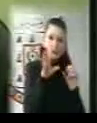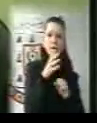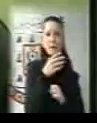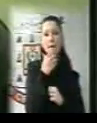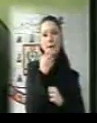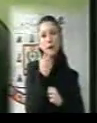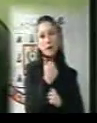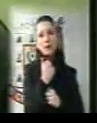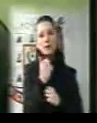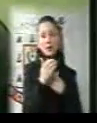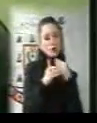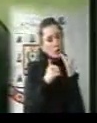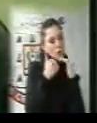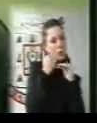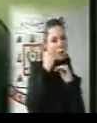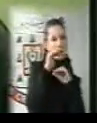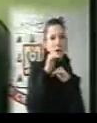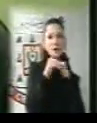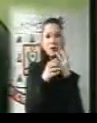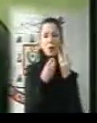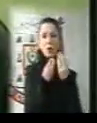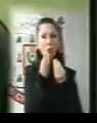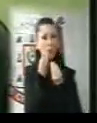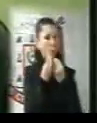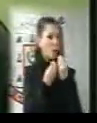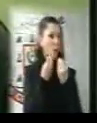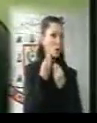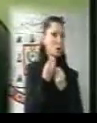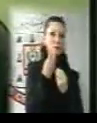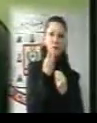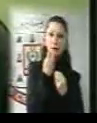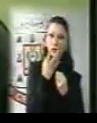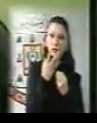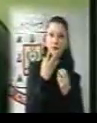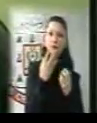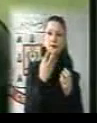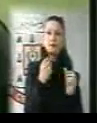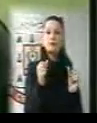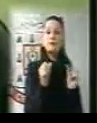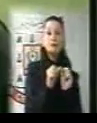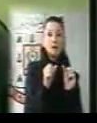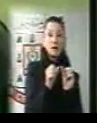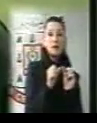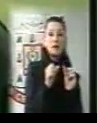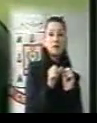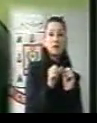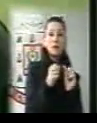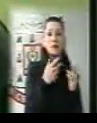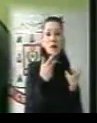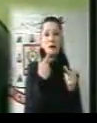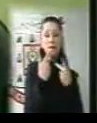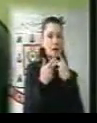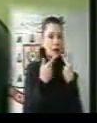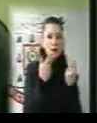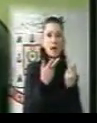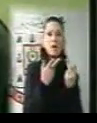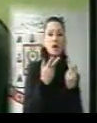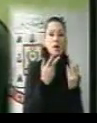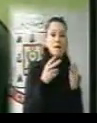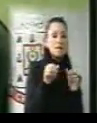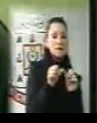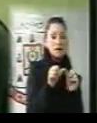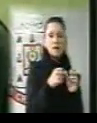situações dessas obras e falar da angústia que tem o poder público